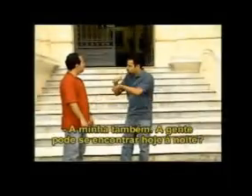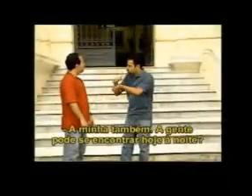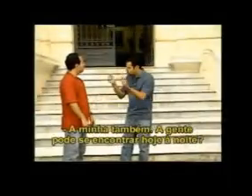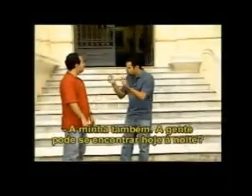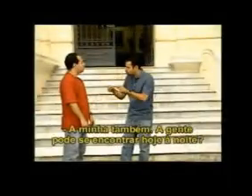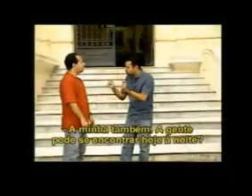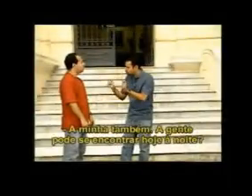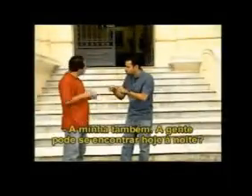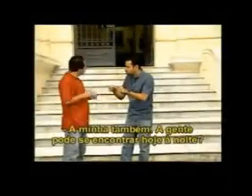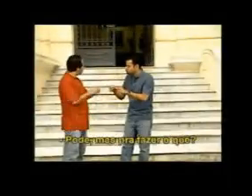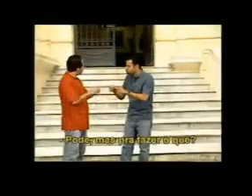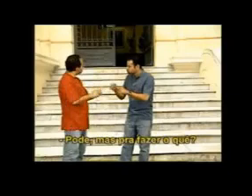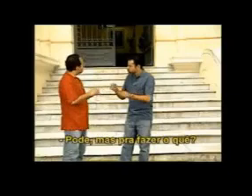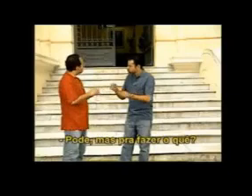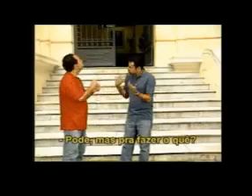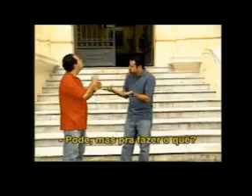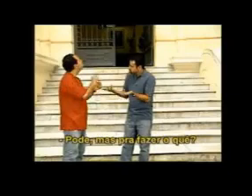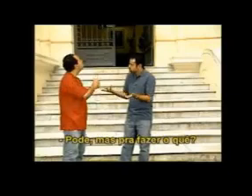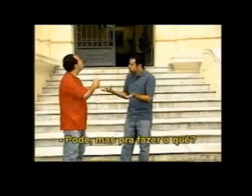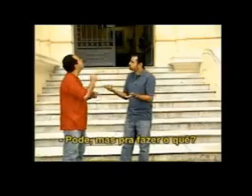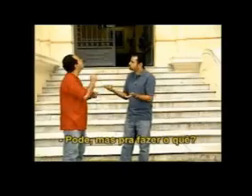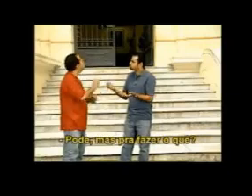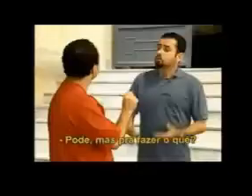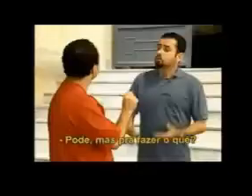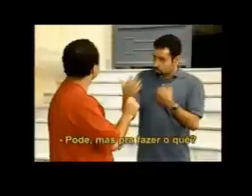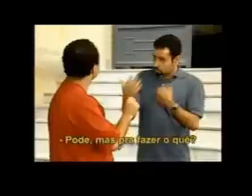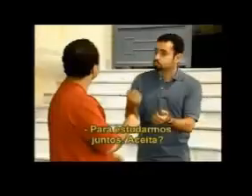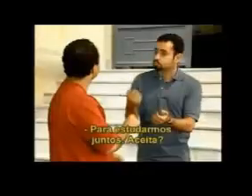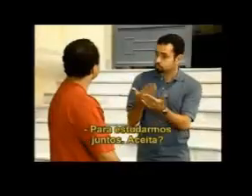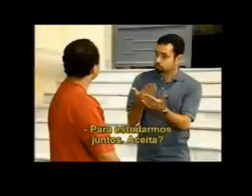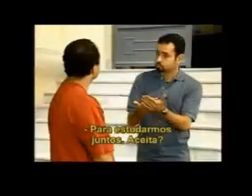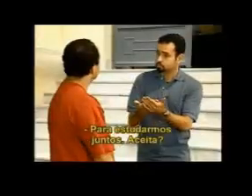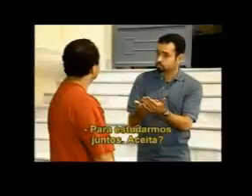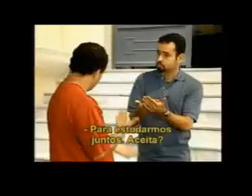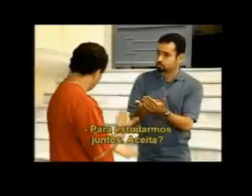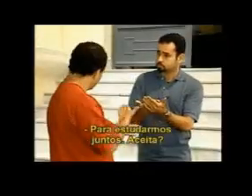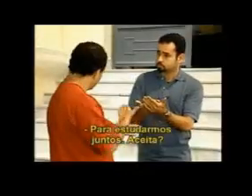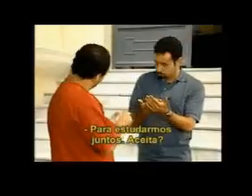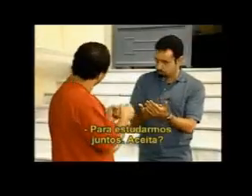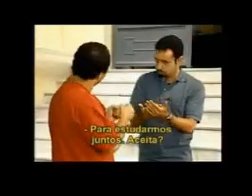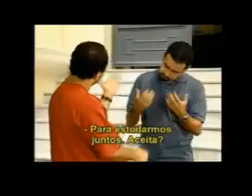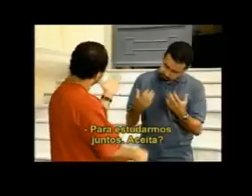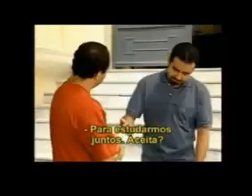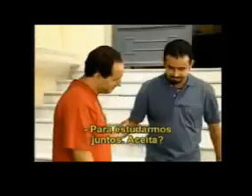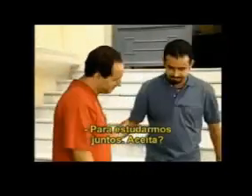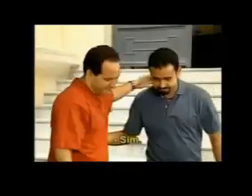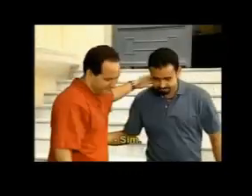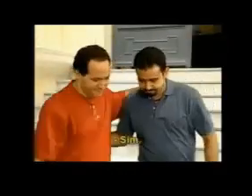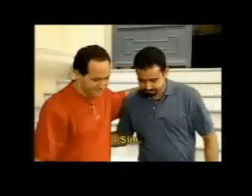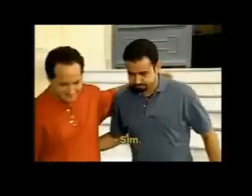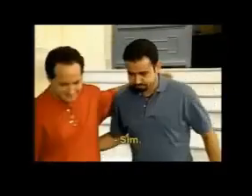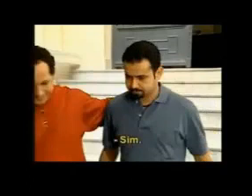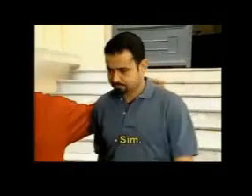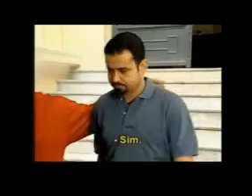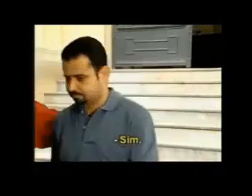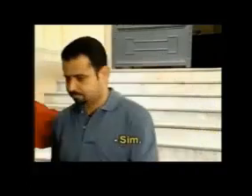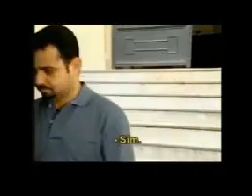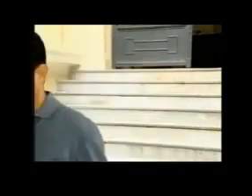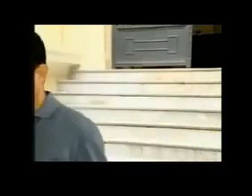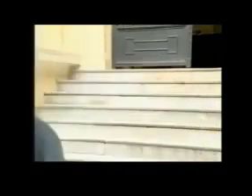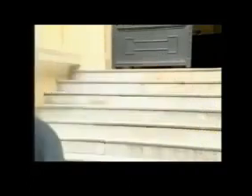gente pode se encontrar hoje à noite? Pode, mas pra fazer o quê? Para estudarmos juntos, aceita? Sim.